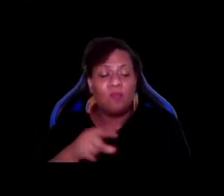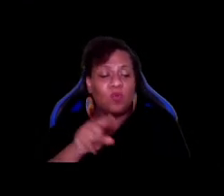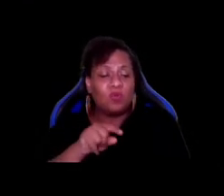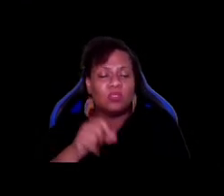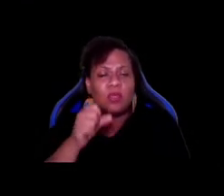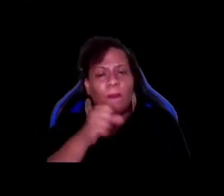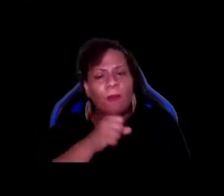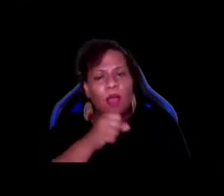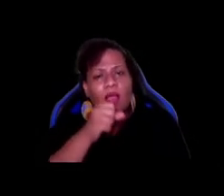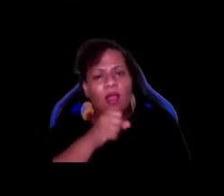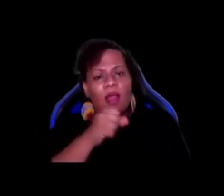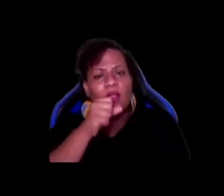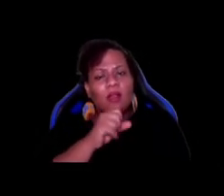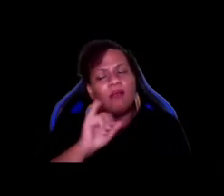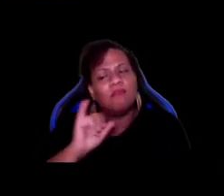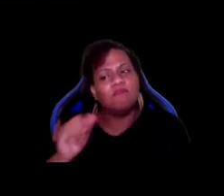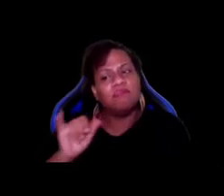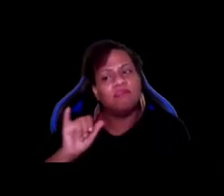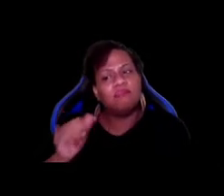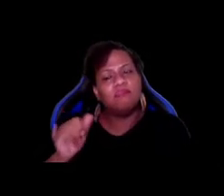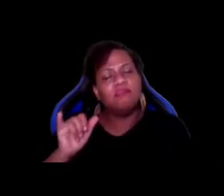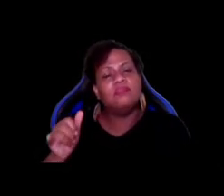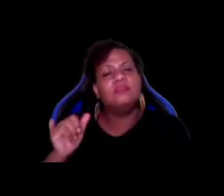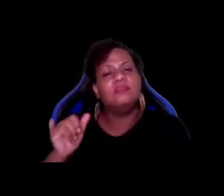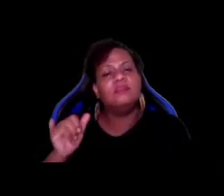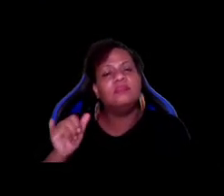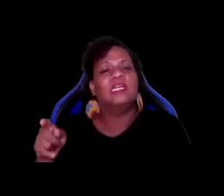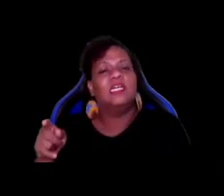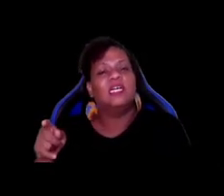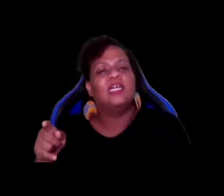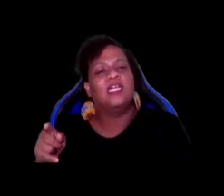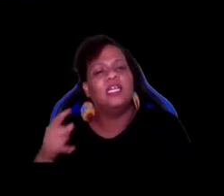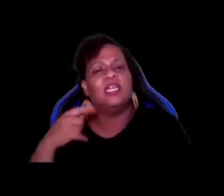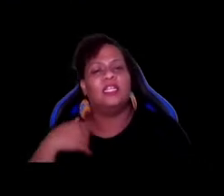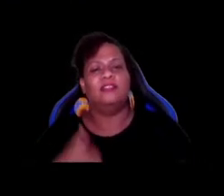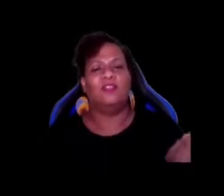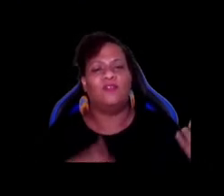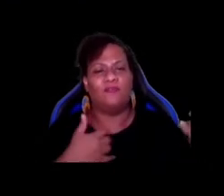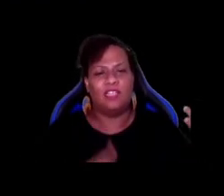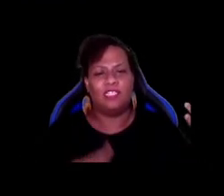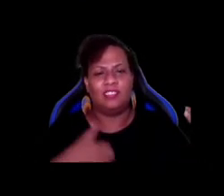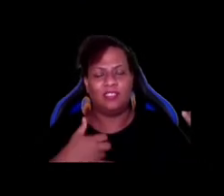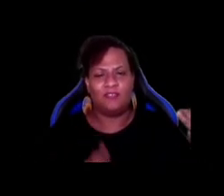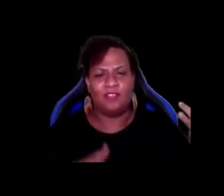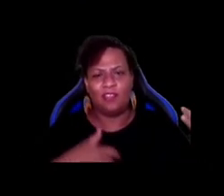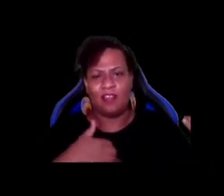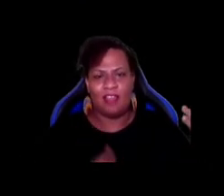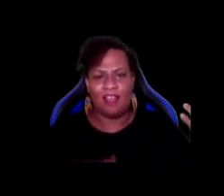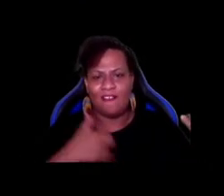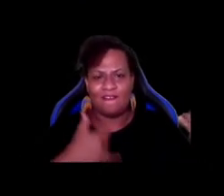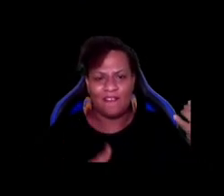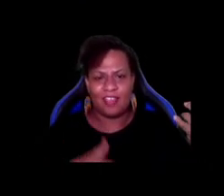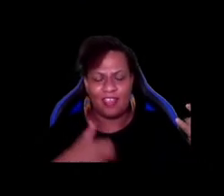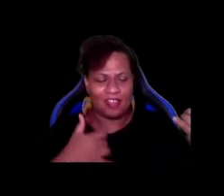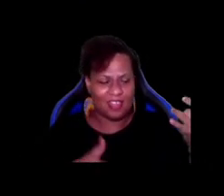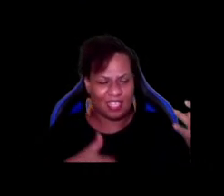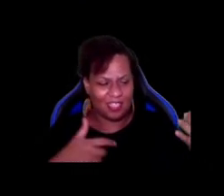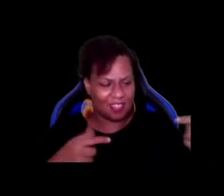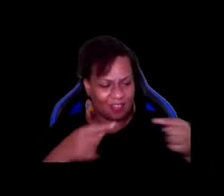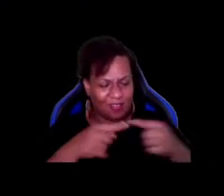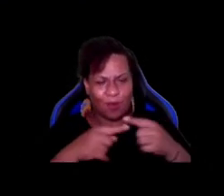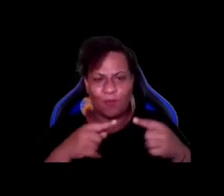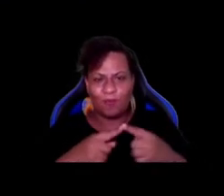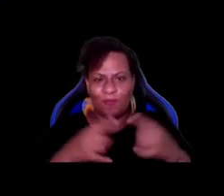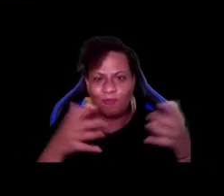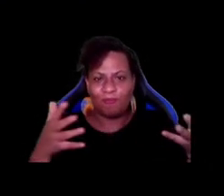cantei. Cantarolei para ele. Ele aí no violão foi criando aqueles acordes maravilhosos